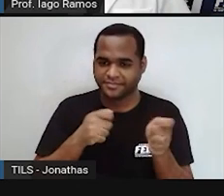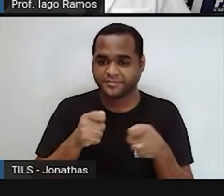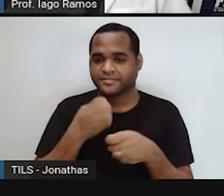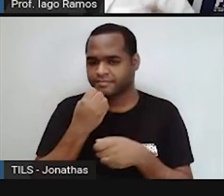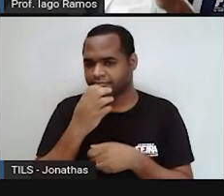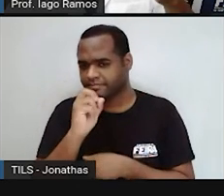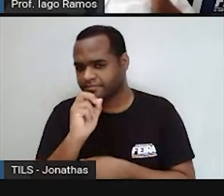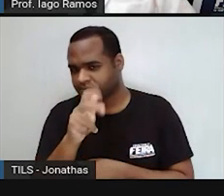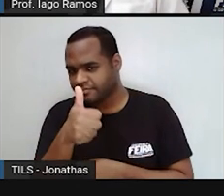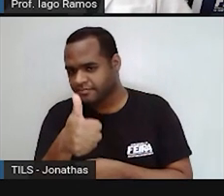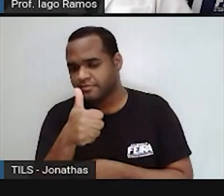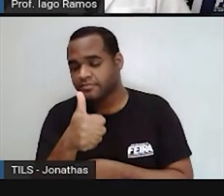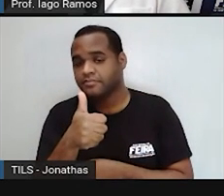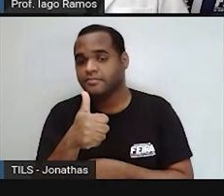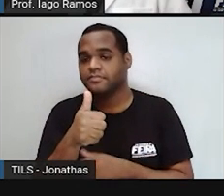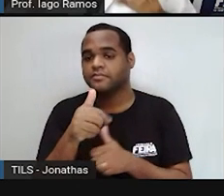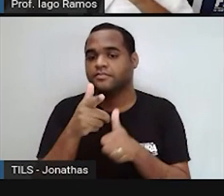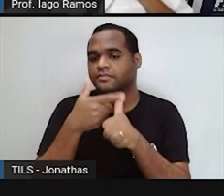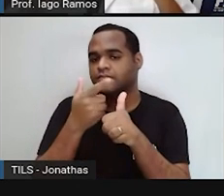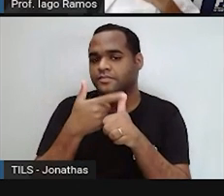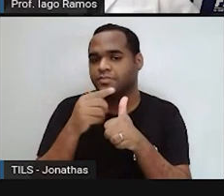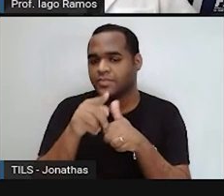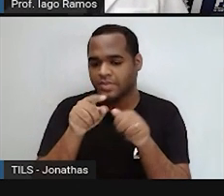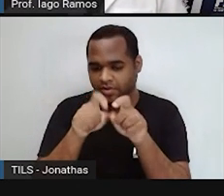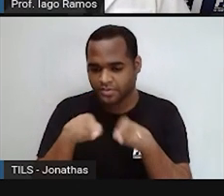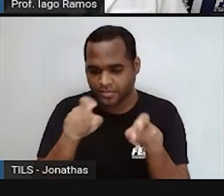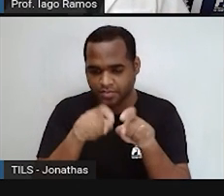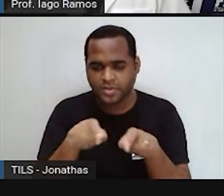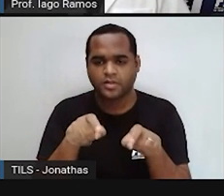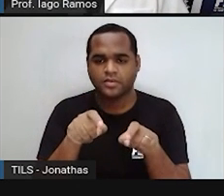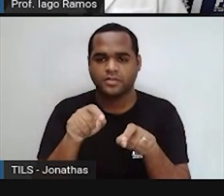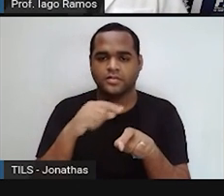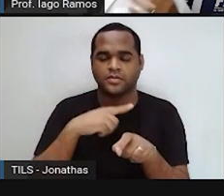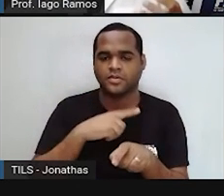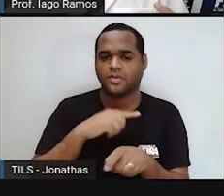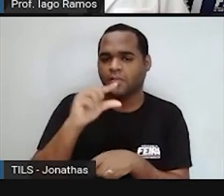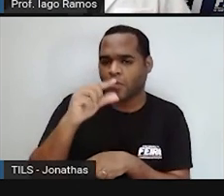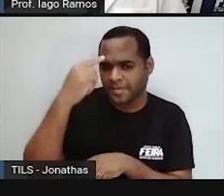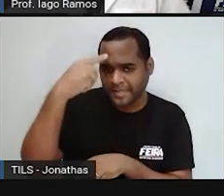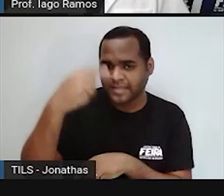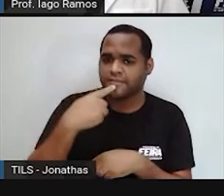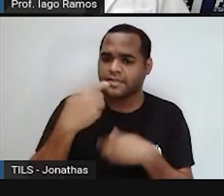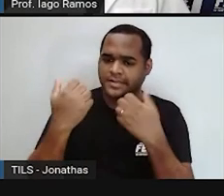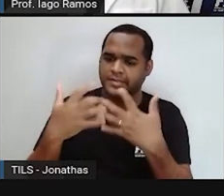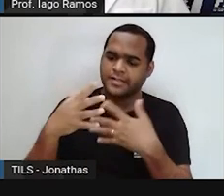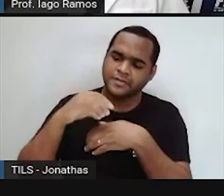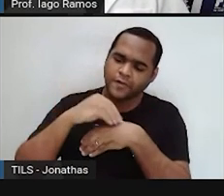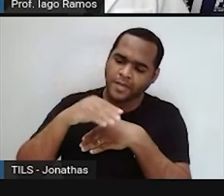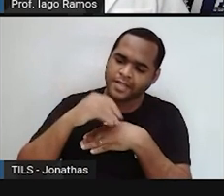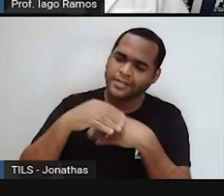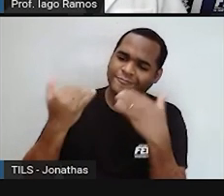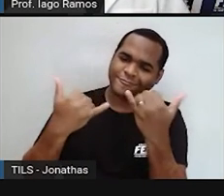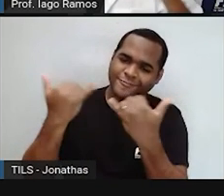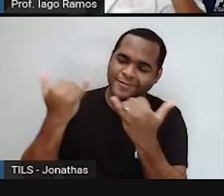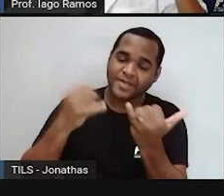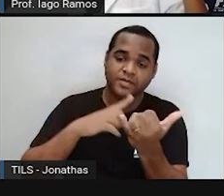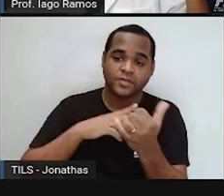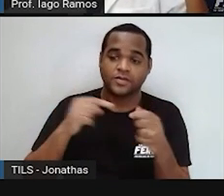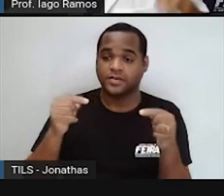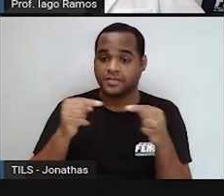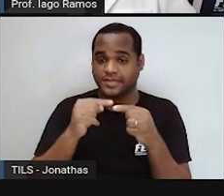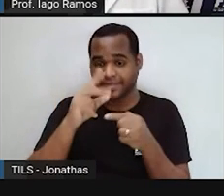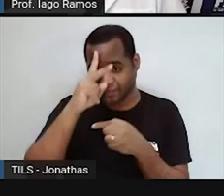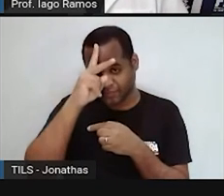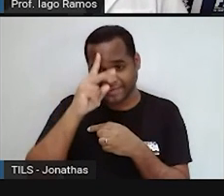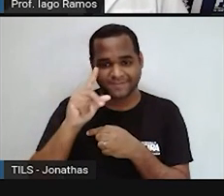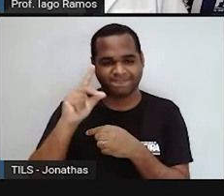certo no primeiro site ali a gente tem ali um pouquinho a gente conseguiu ali informação do pouquinho